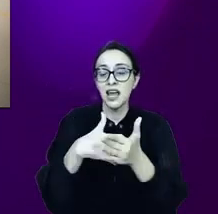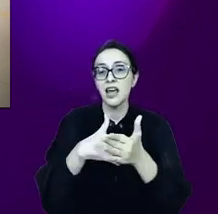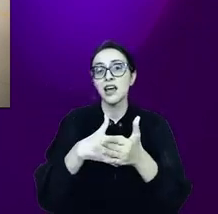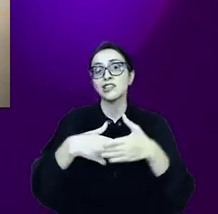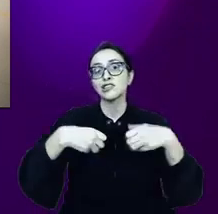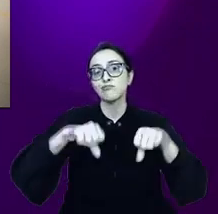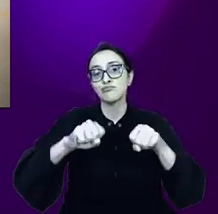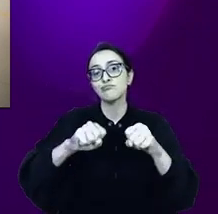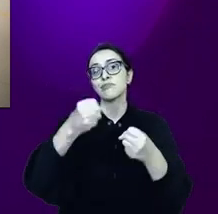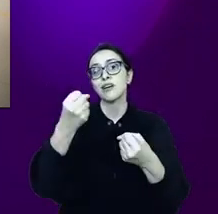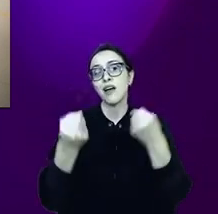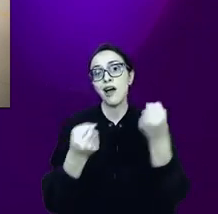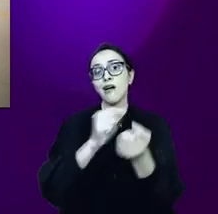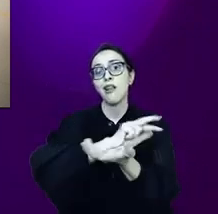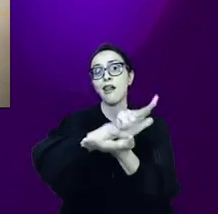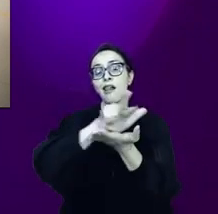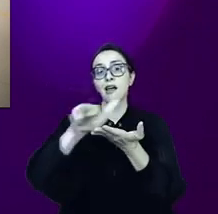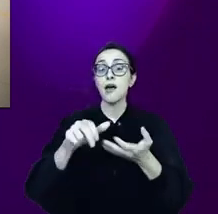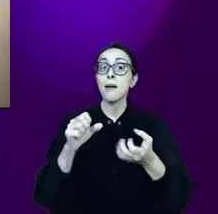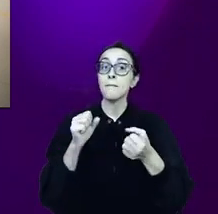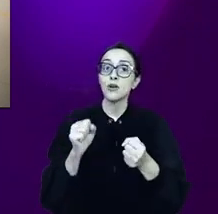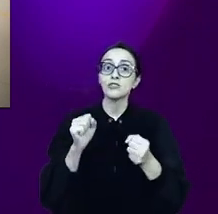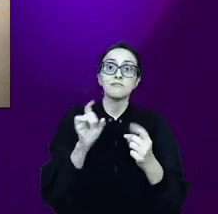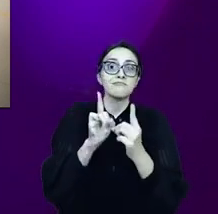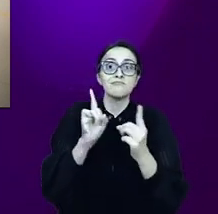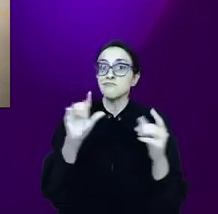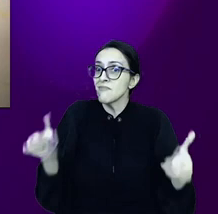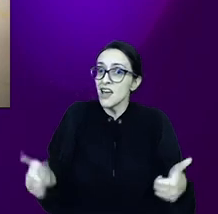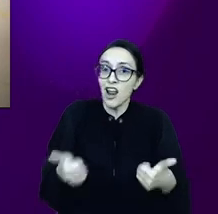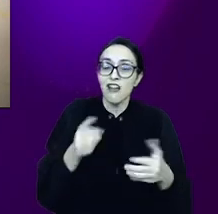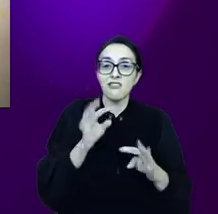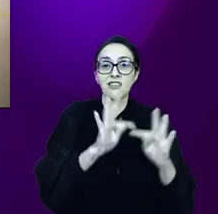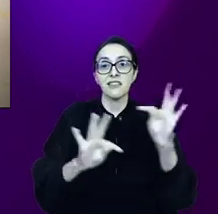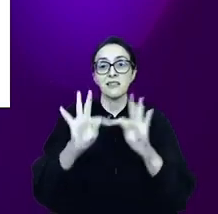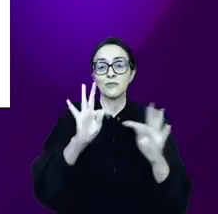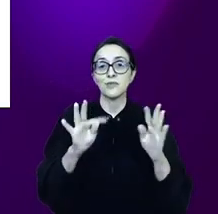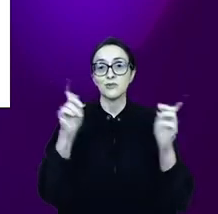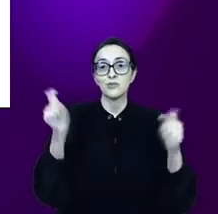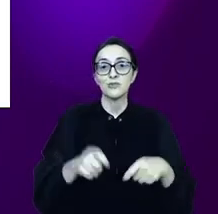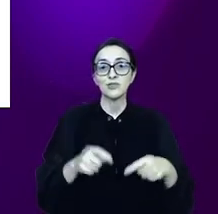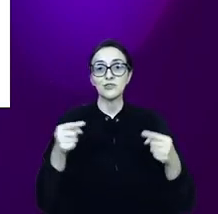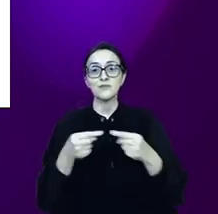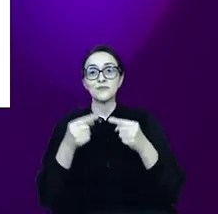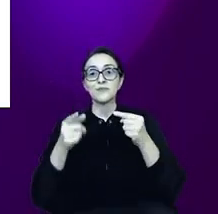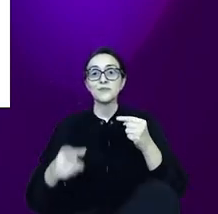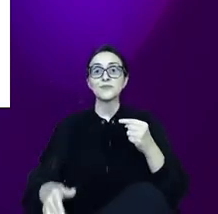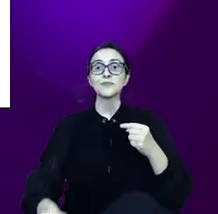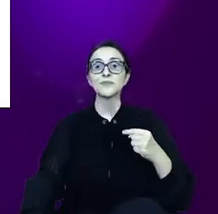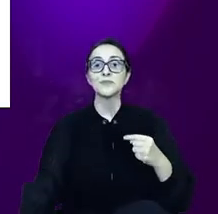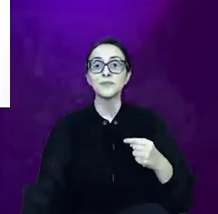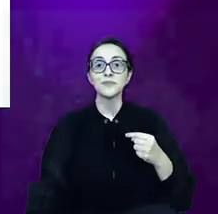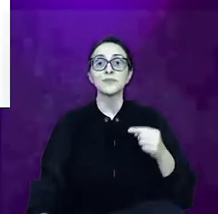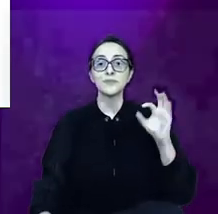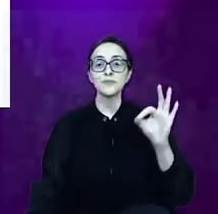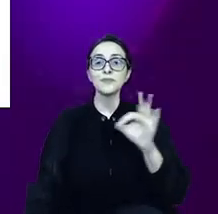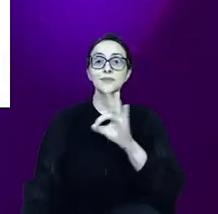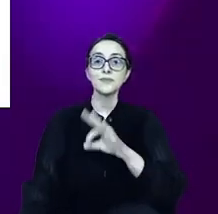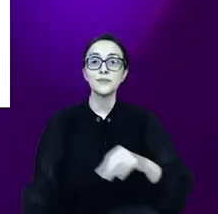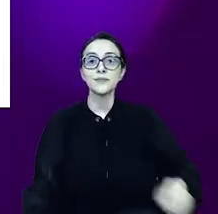ou atropelamento, possa receber o melhor tratamento possível e ter sua reinserção social